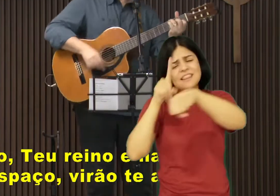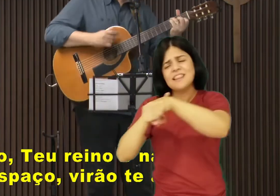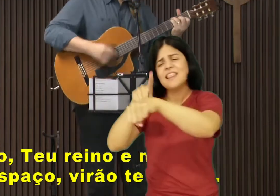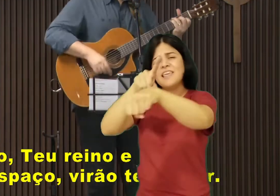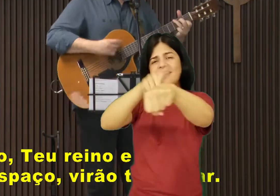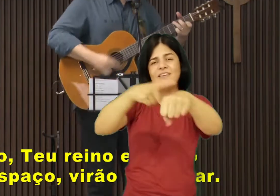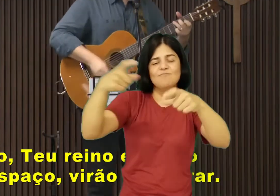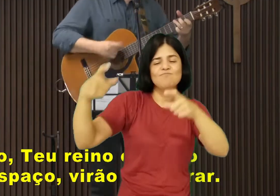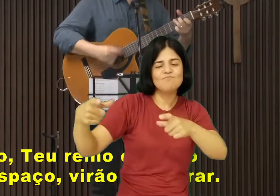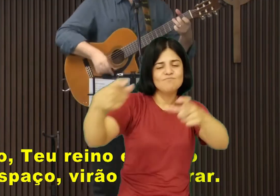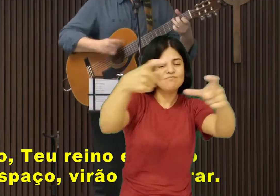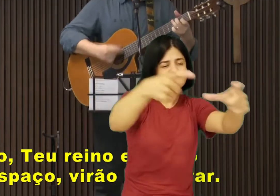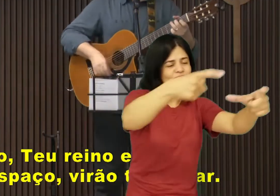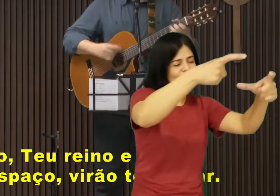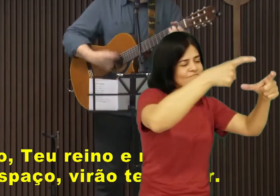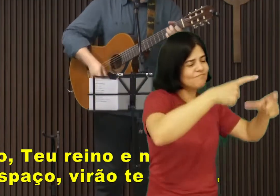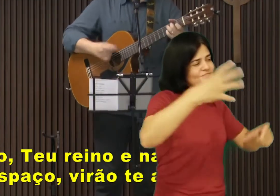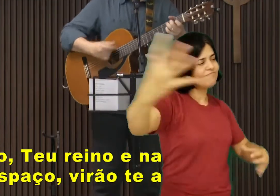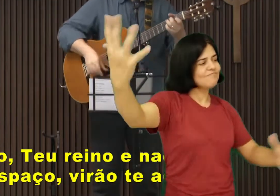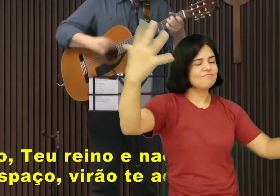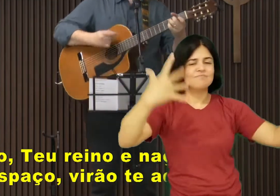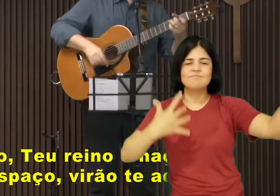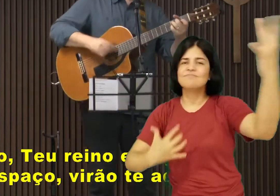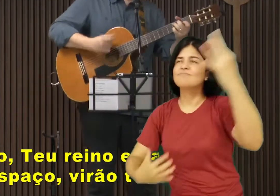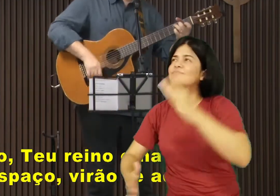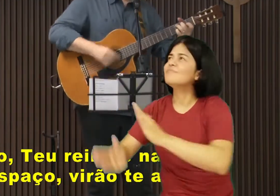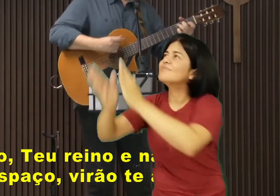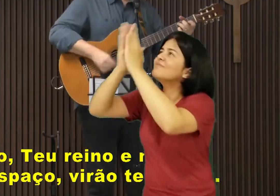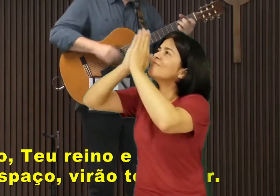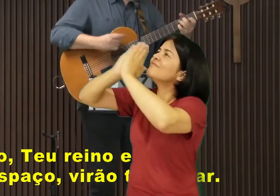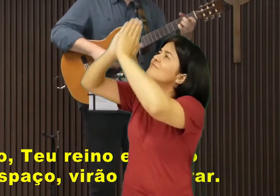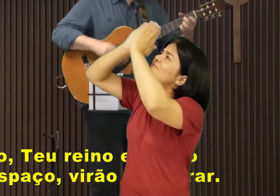espaço virão te adorar.